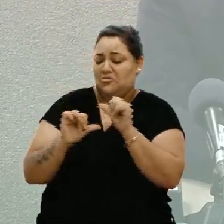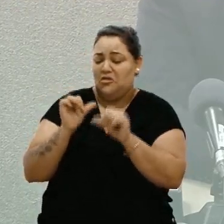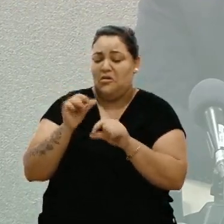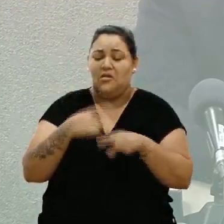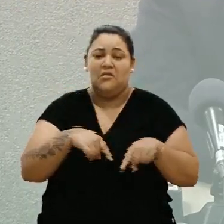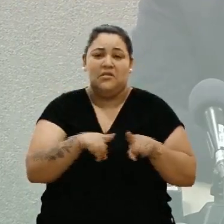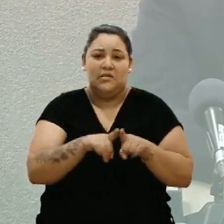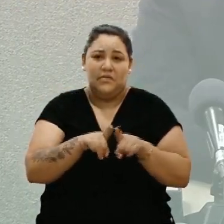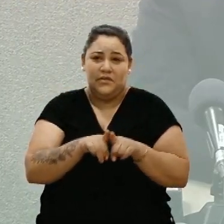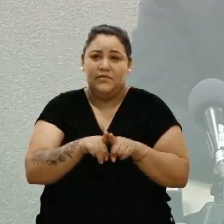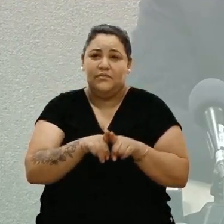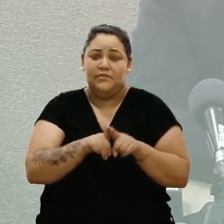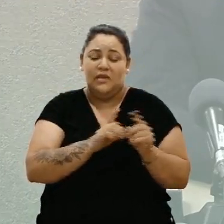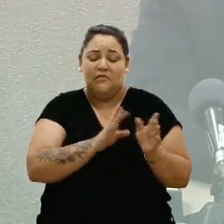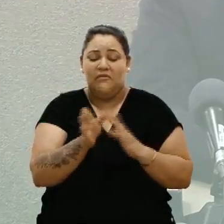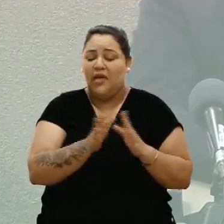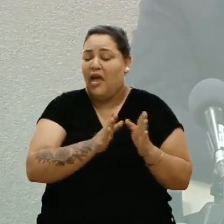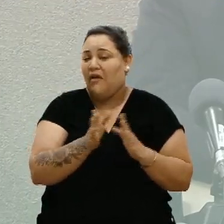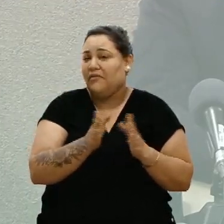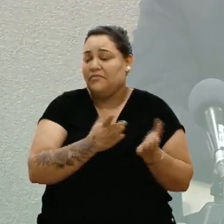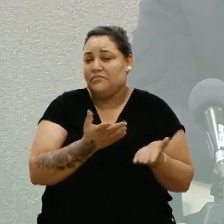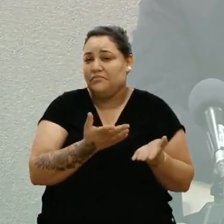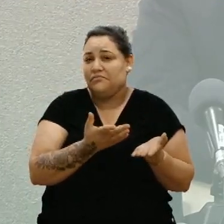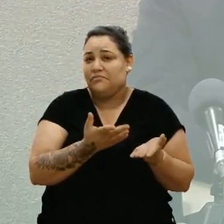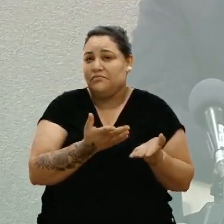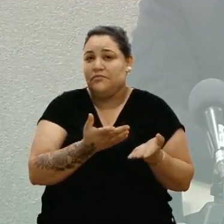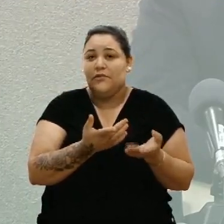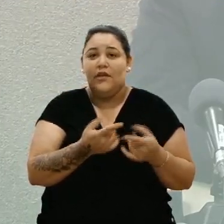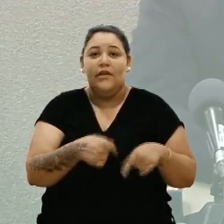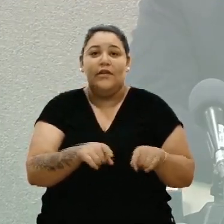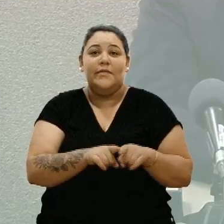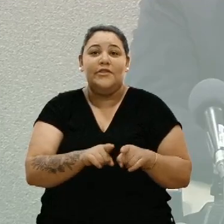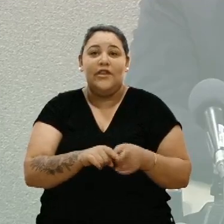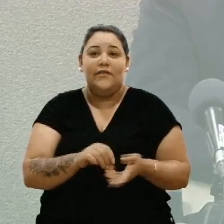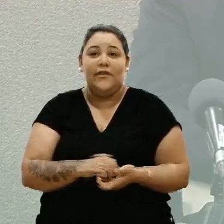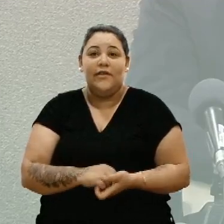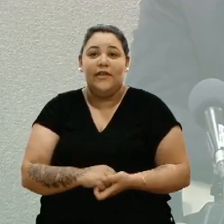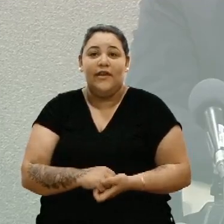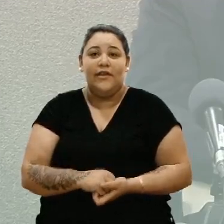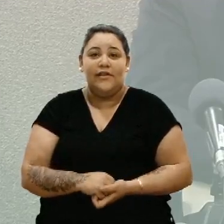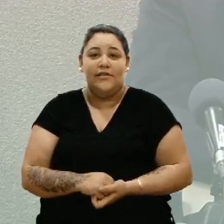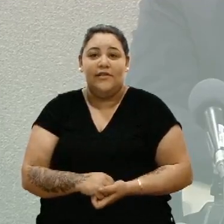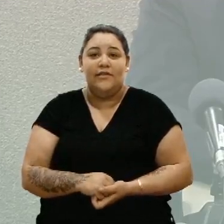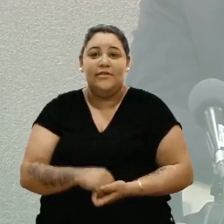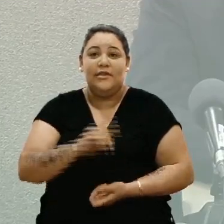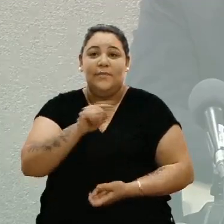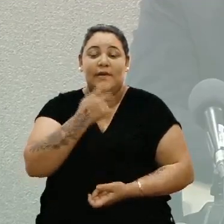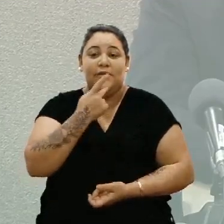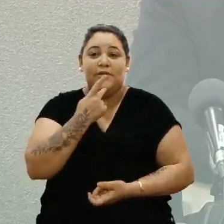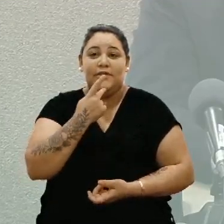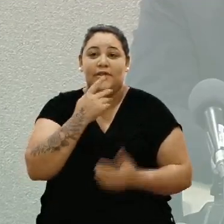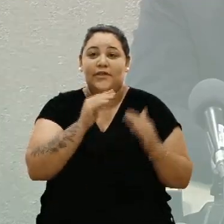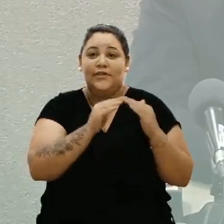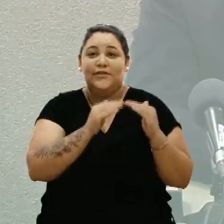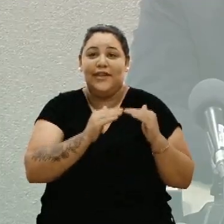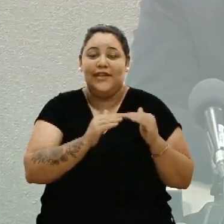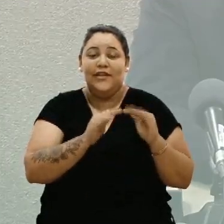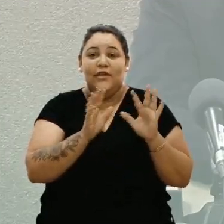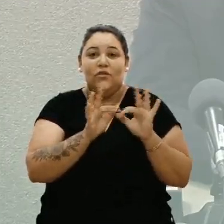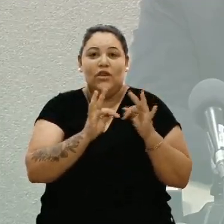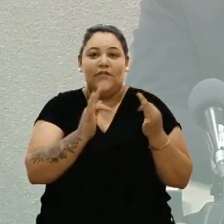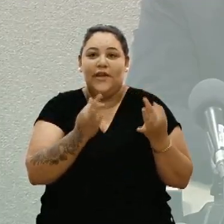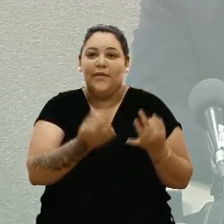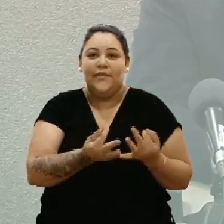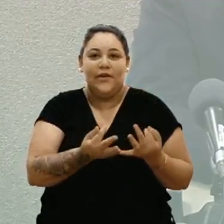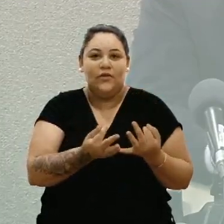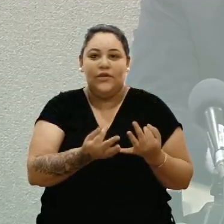que serão viáveis a partir do momento que se tiver, né, a remoção dessas famílias, e dizer principalmente que a gente